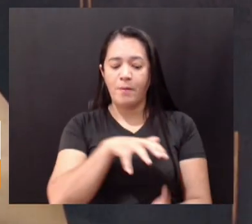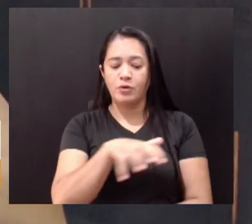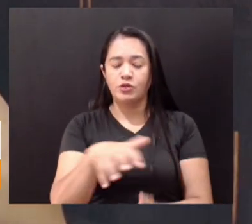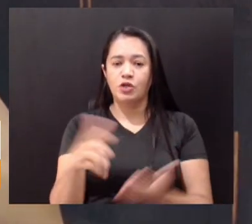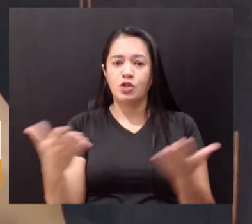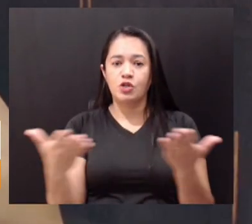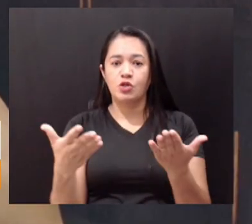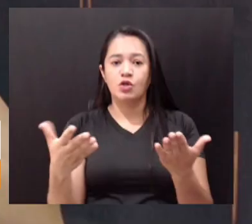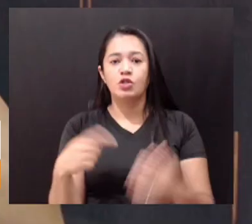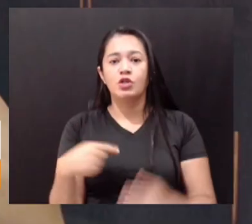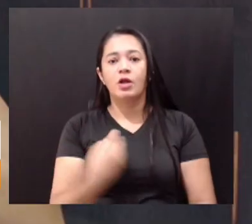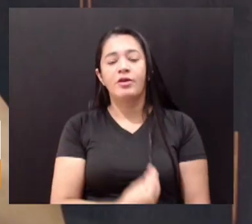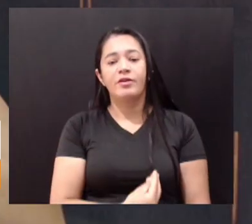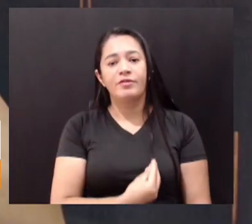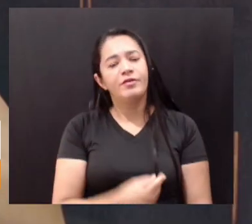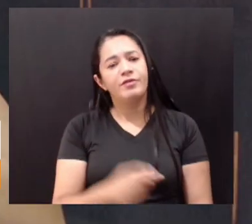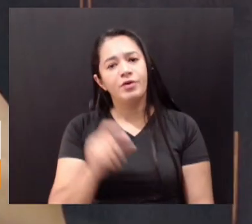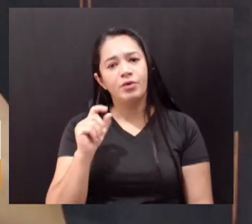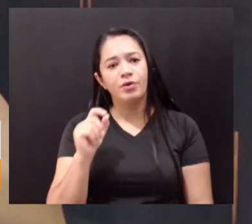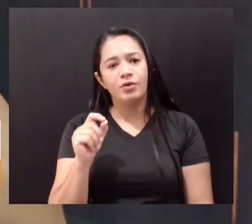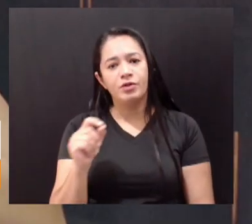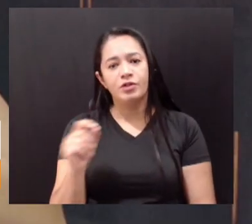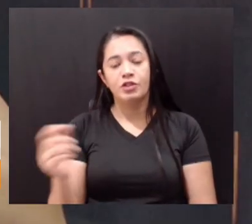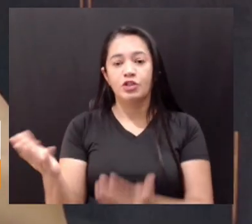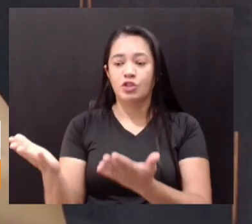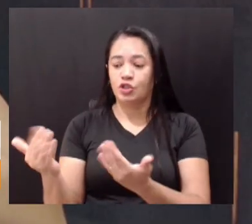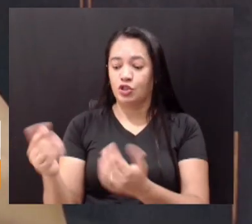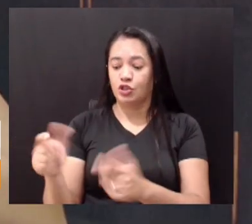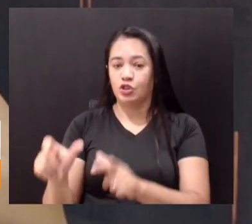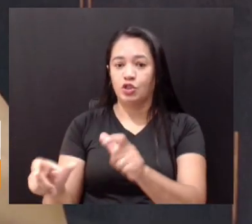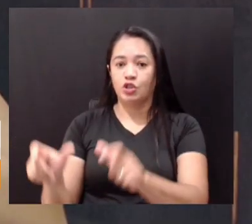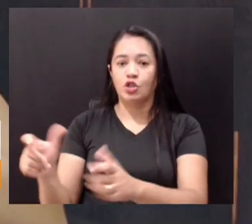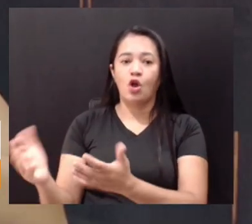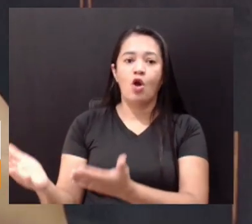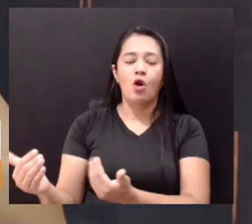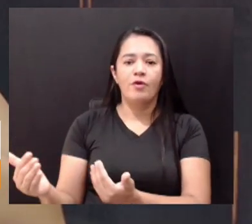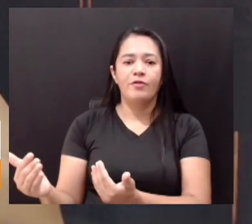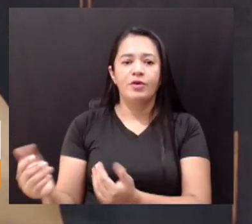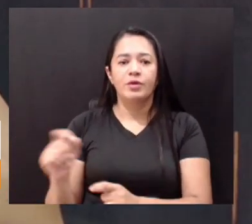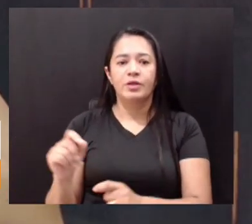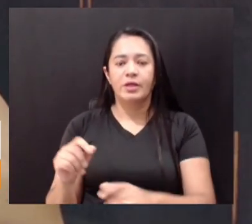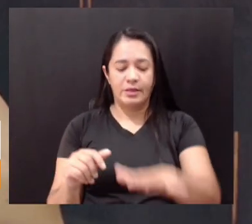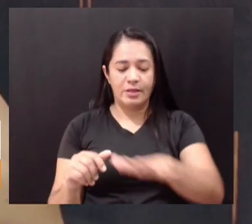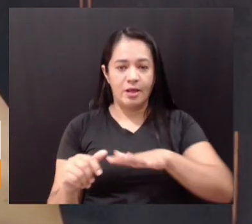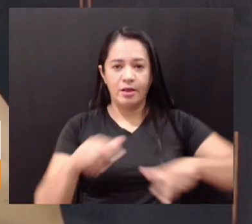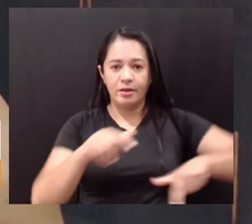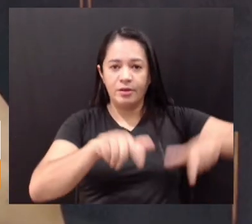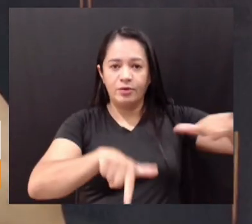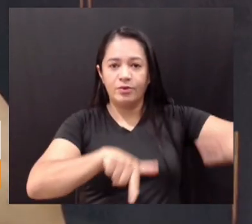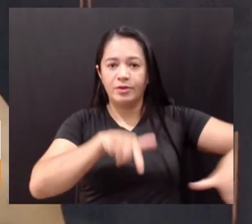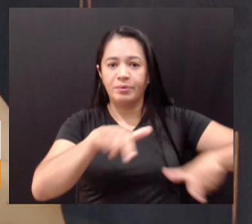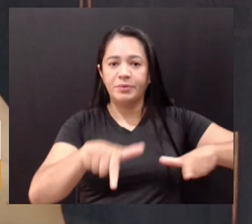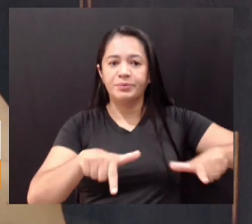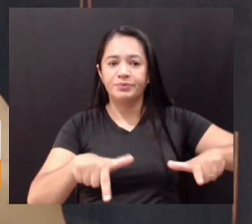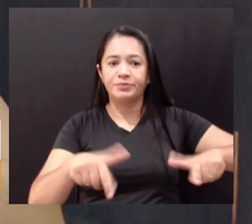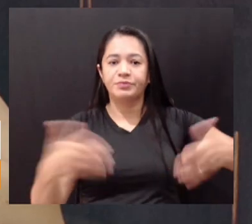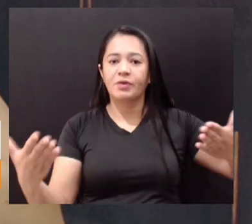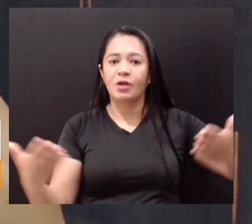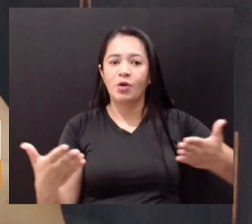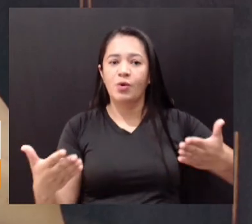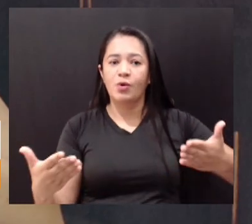exemplo, jovens que têm. A gente vê no mercado de trabalho que hoje não se exige